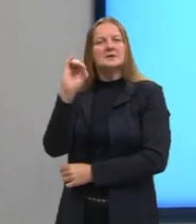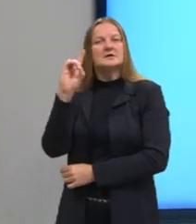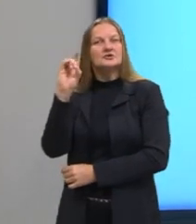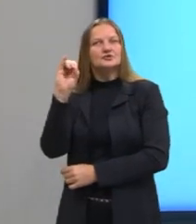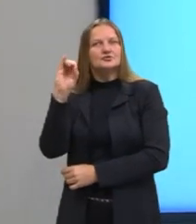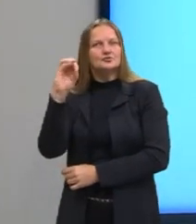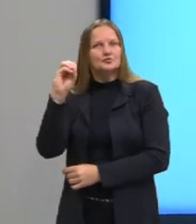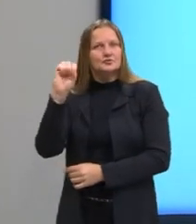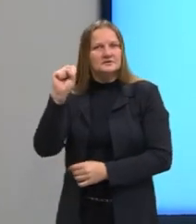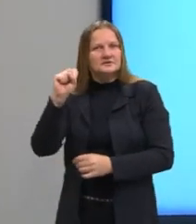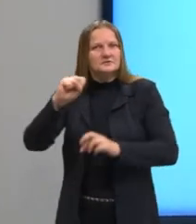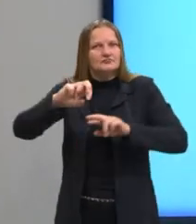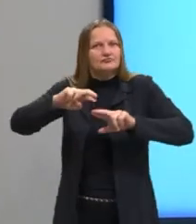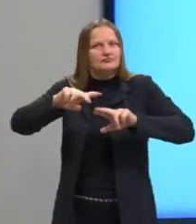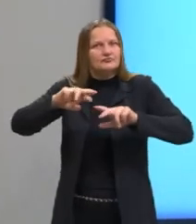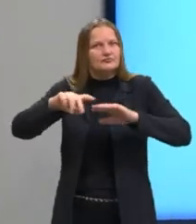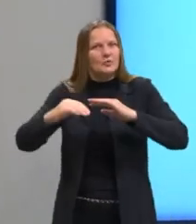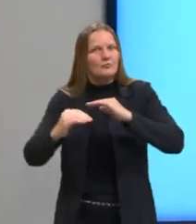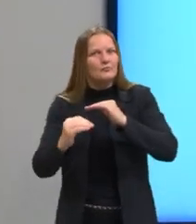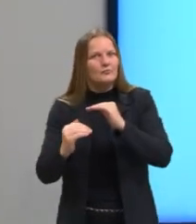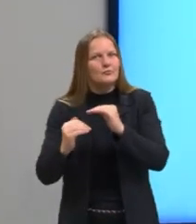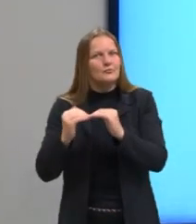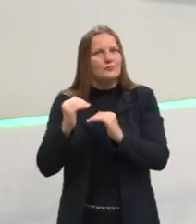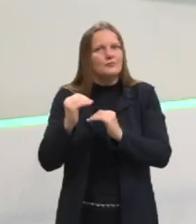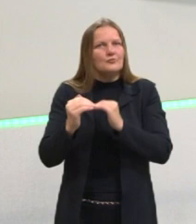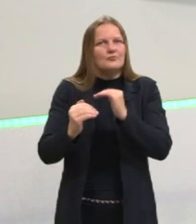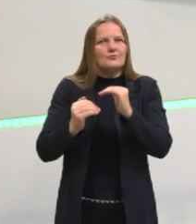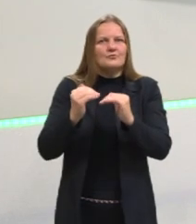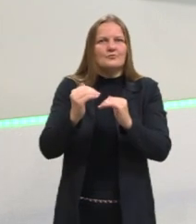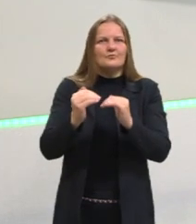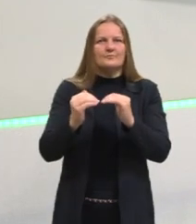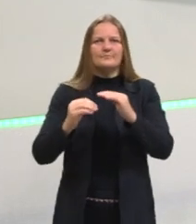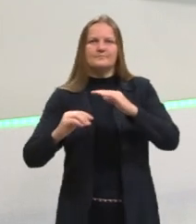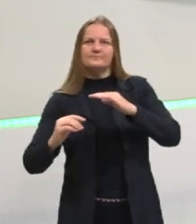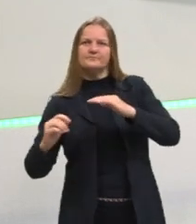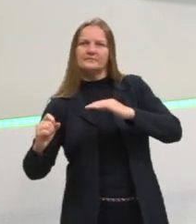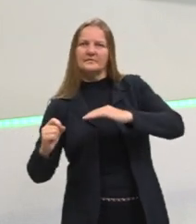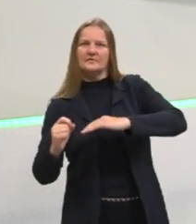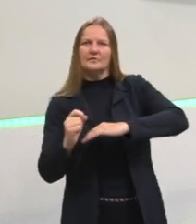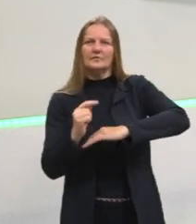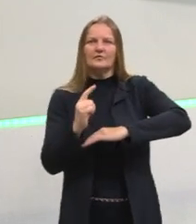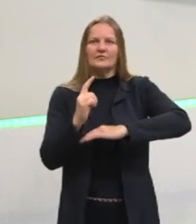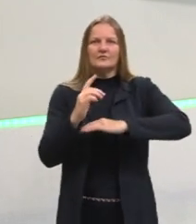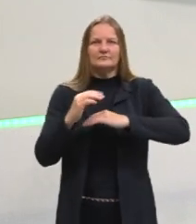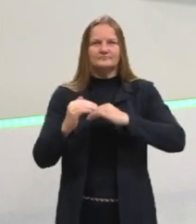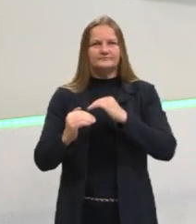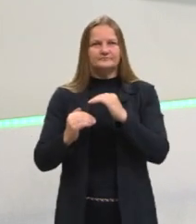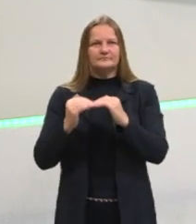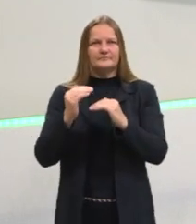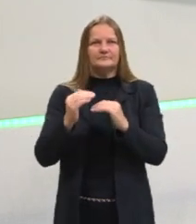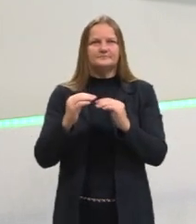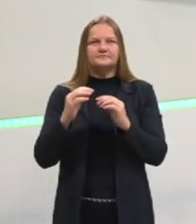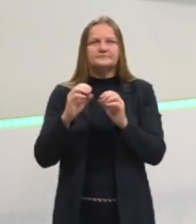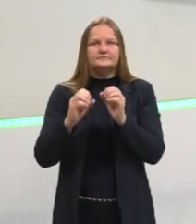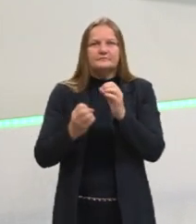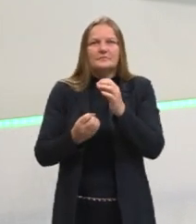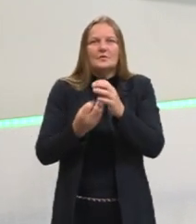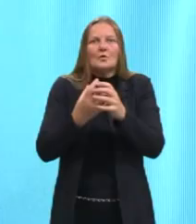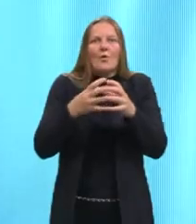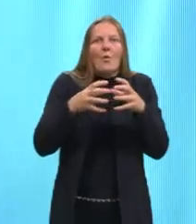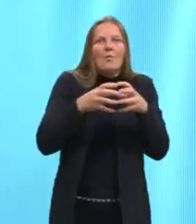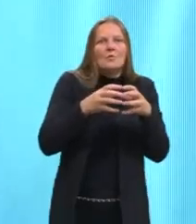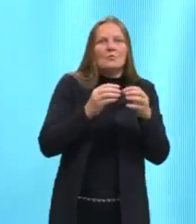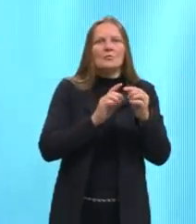então quando surgiu essa novidade aqui então veio todo esses grupos